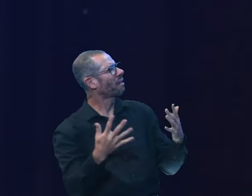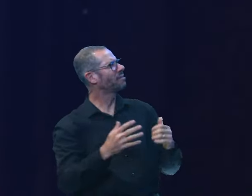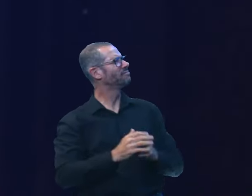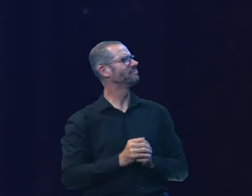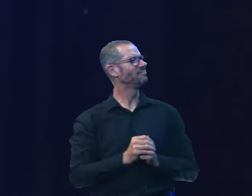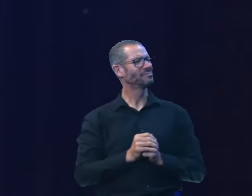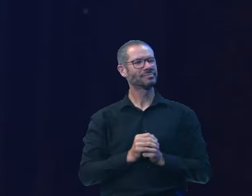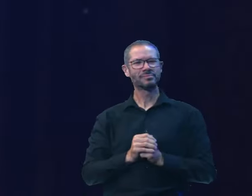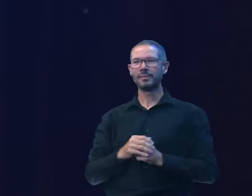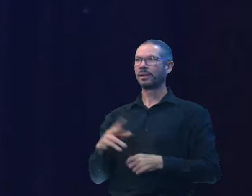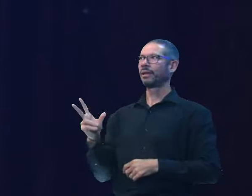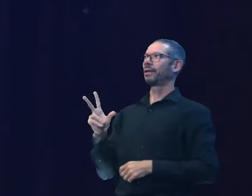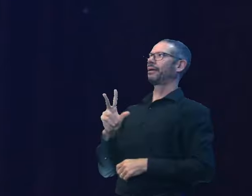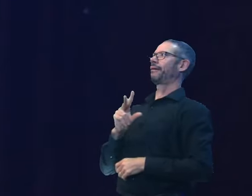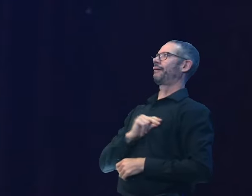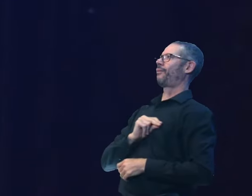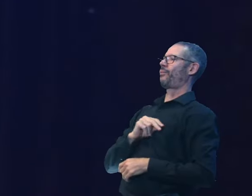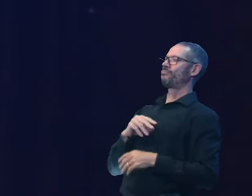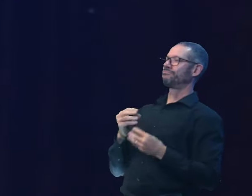Aí eu, ai Deus.